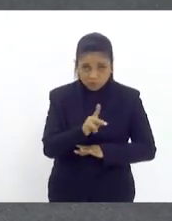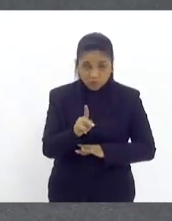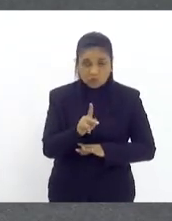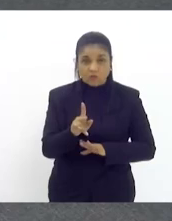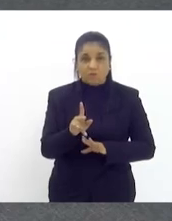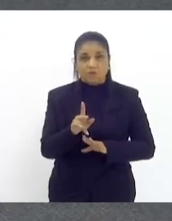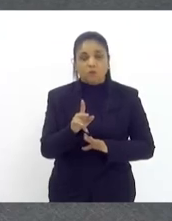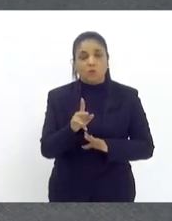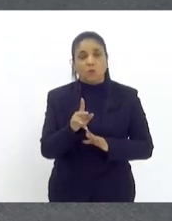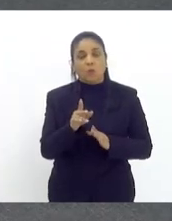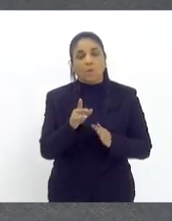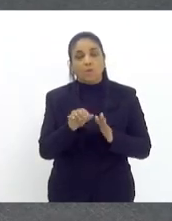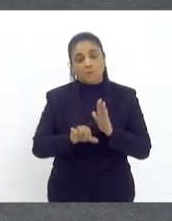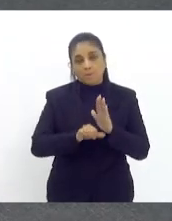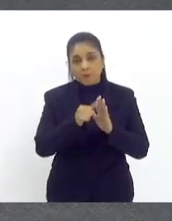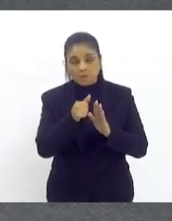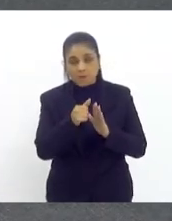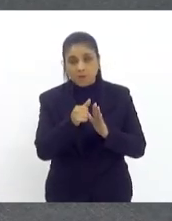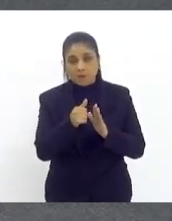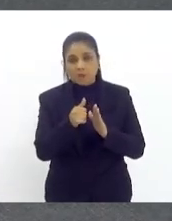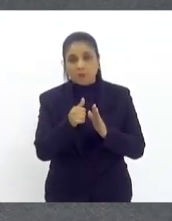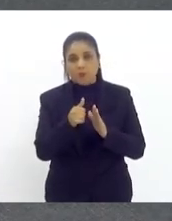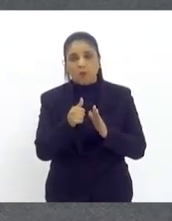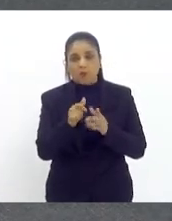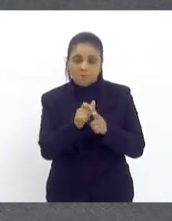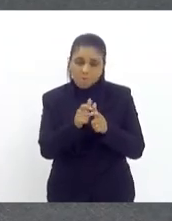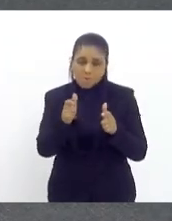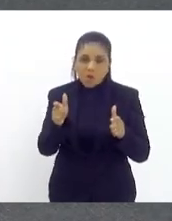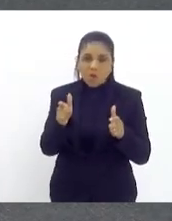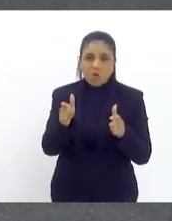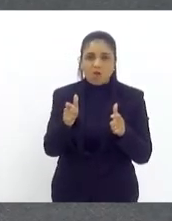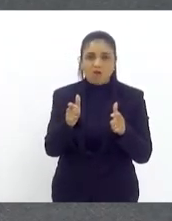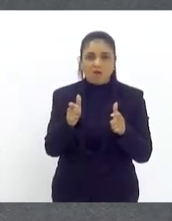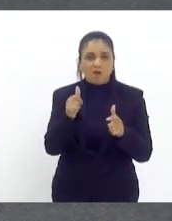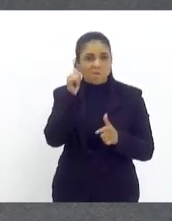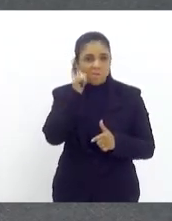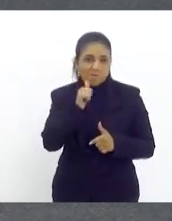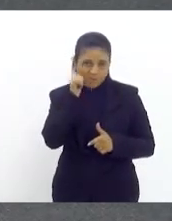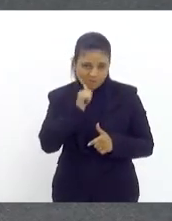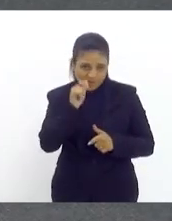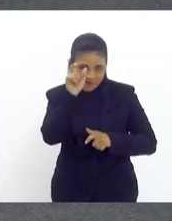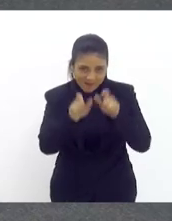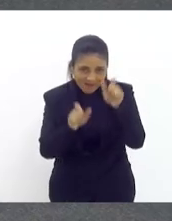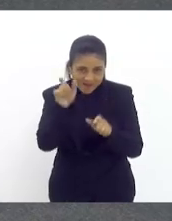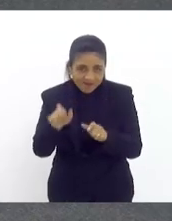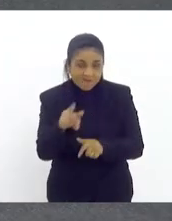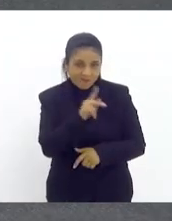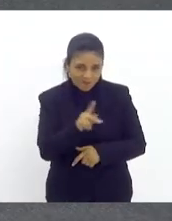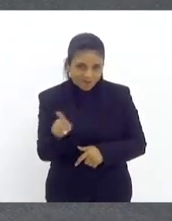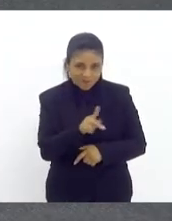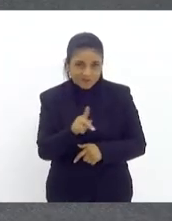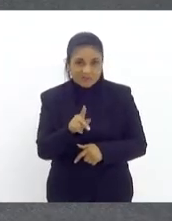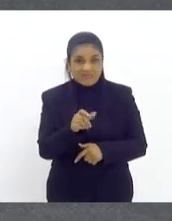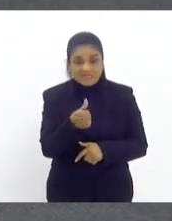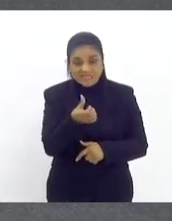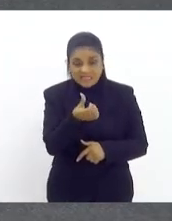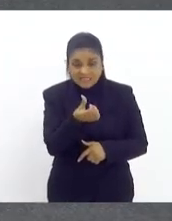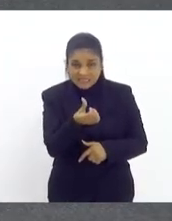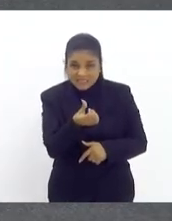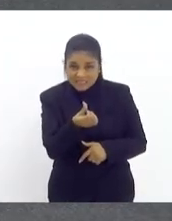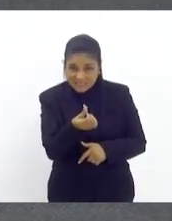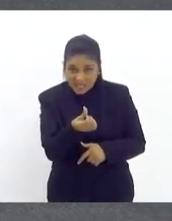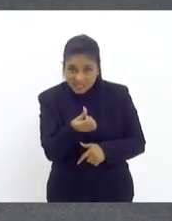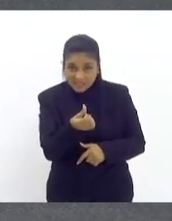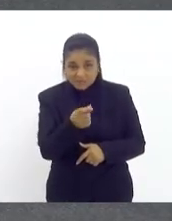primeiro segmento a sua maioria é formada por mulheres ele teria que tá ganhando na casa de 6 mil